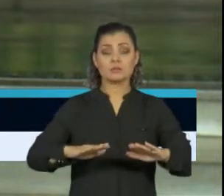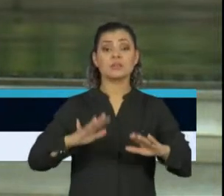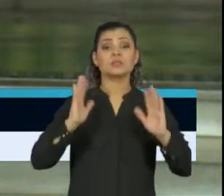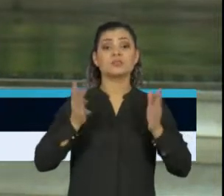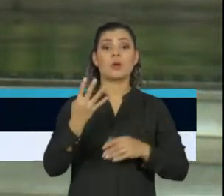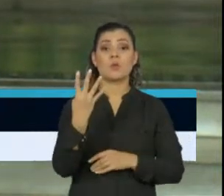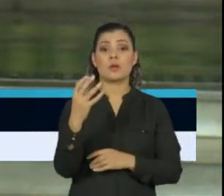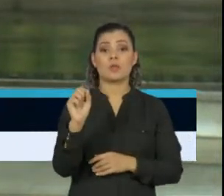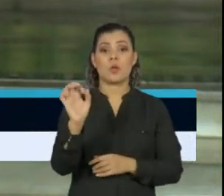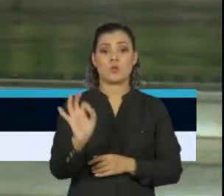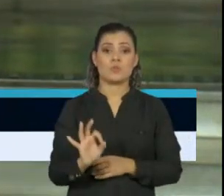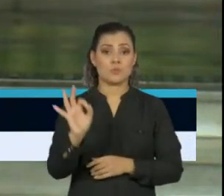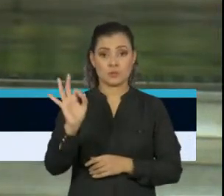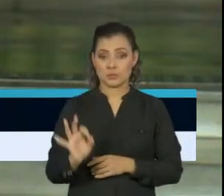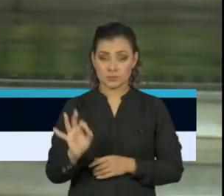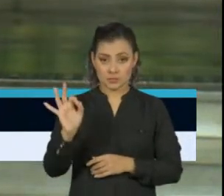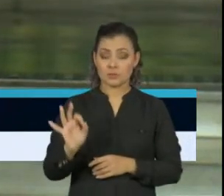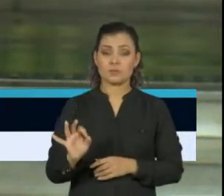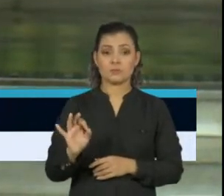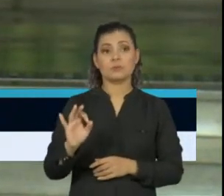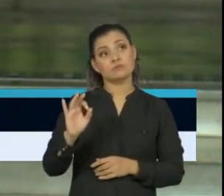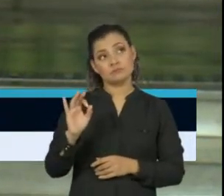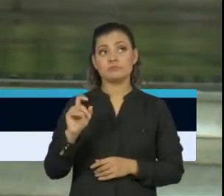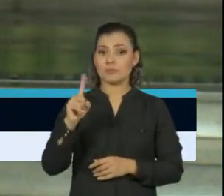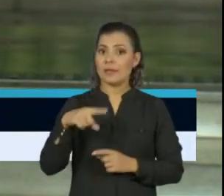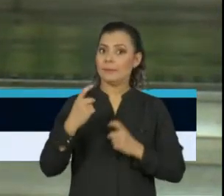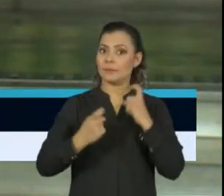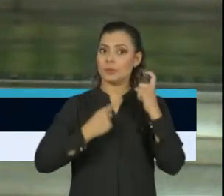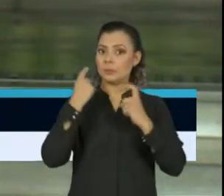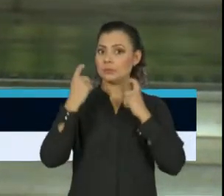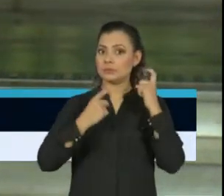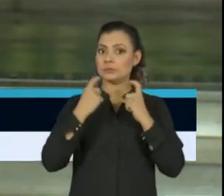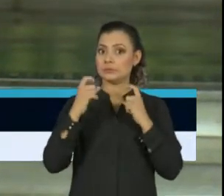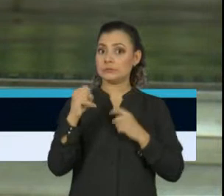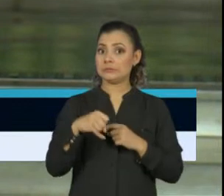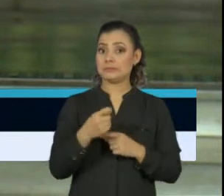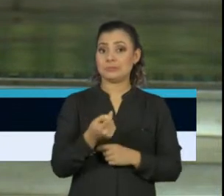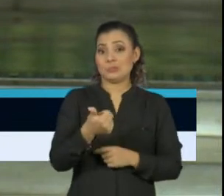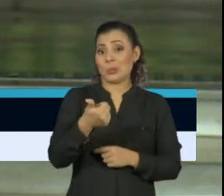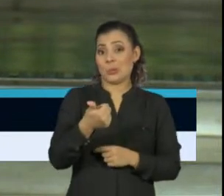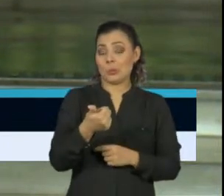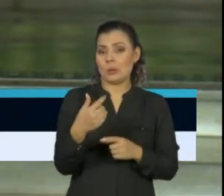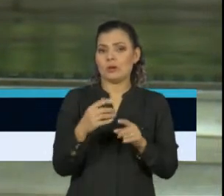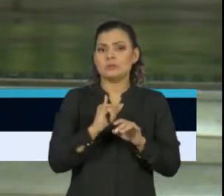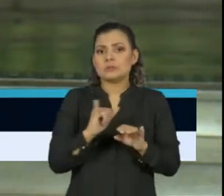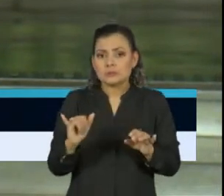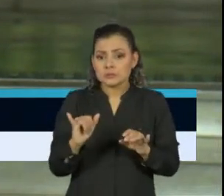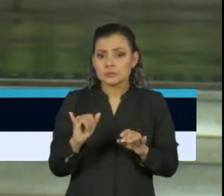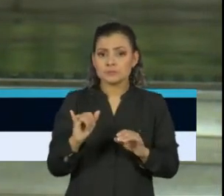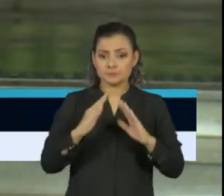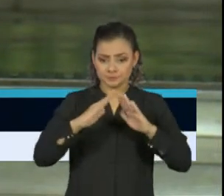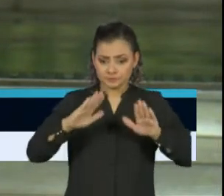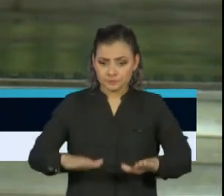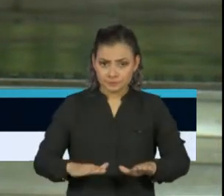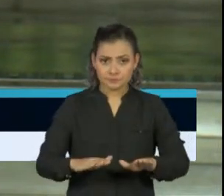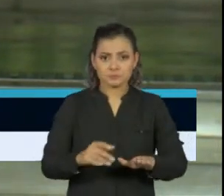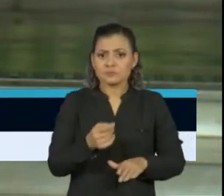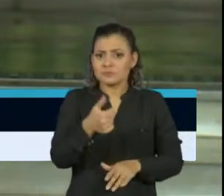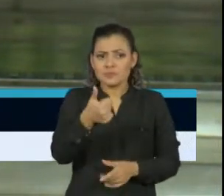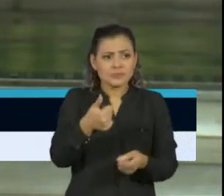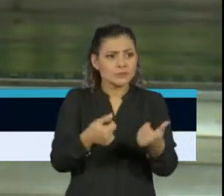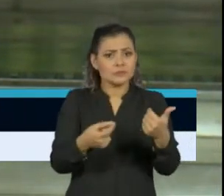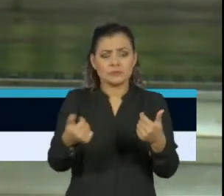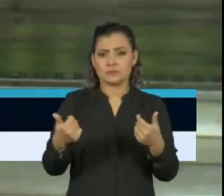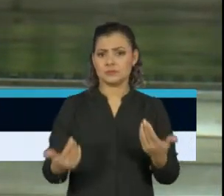a 48% e acredito que há uma grande preocupação em relação a esse índice. Se essa taxa continuar